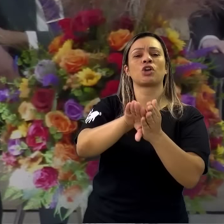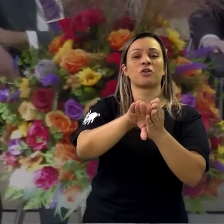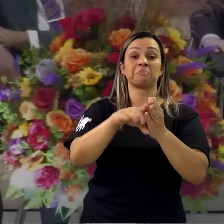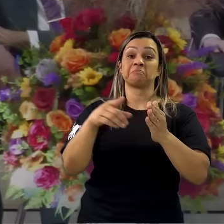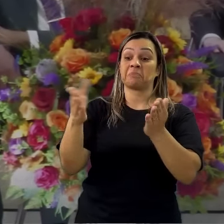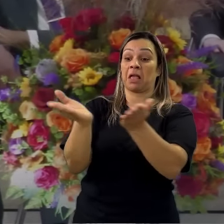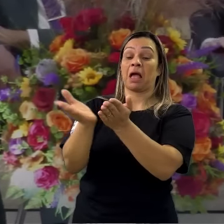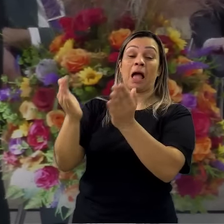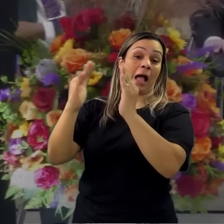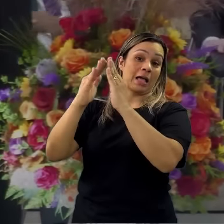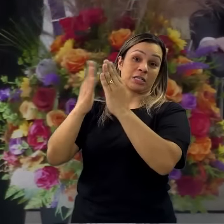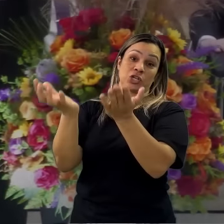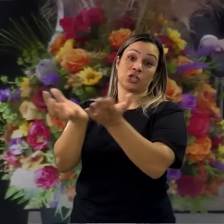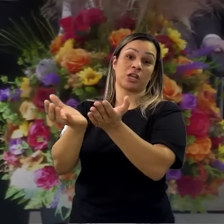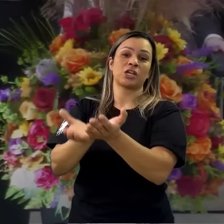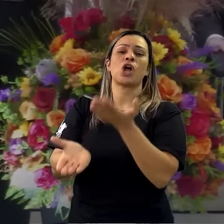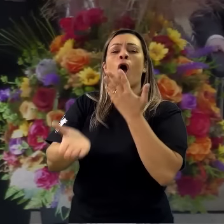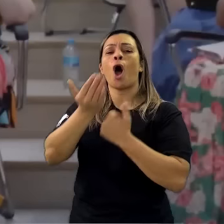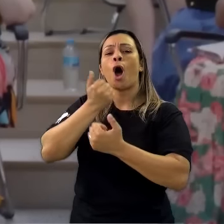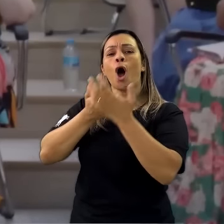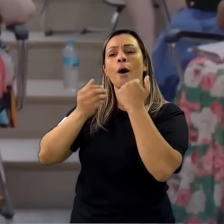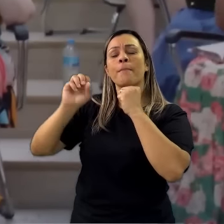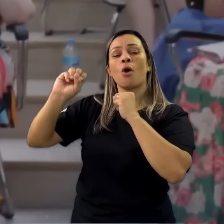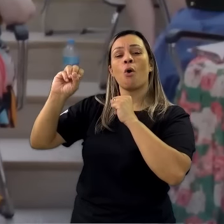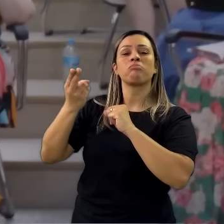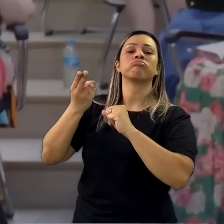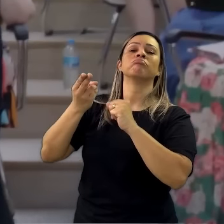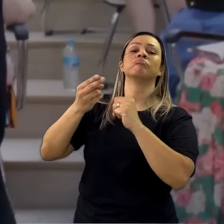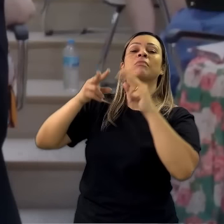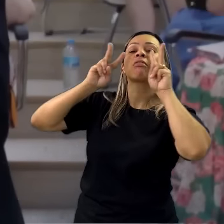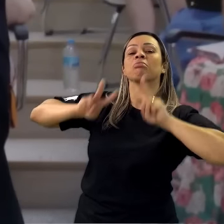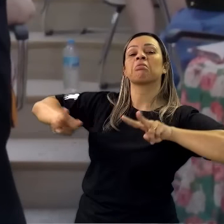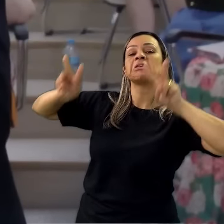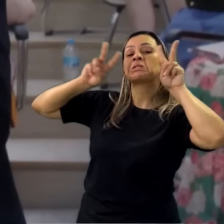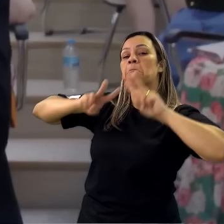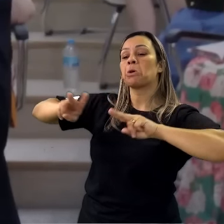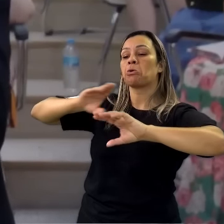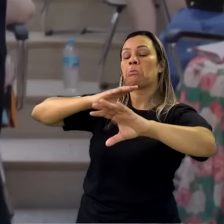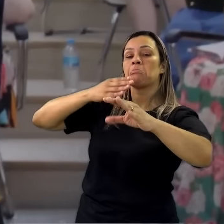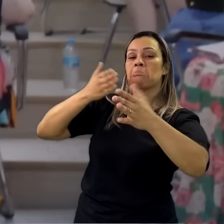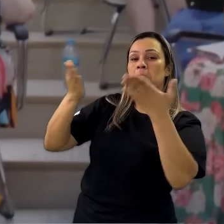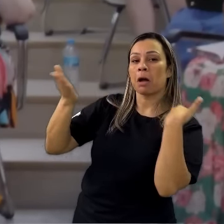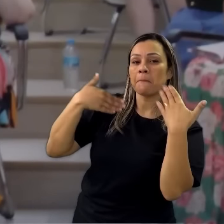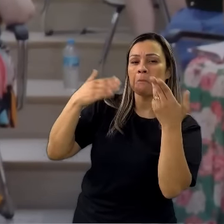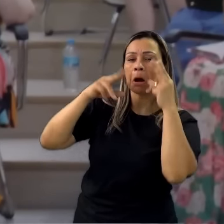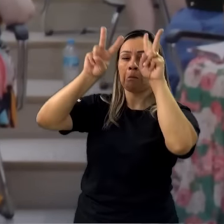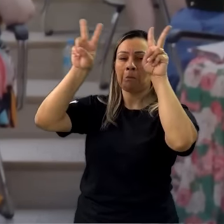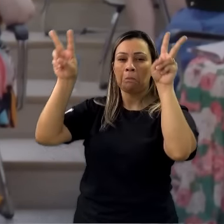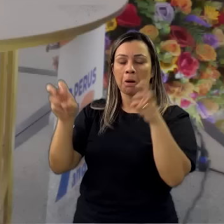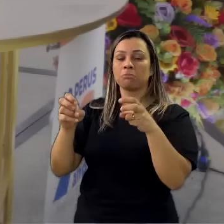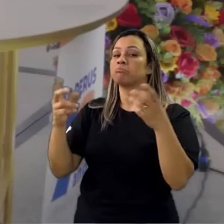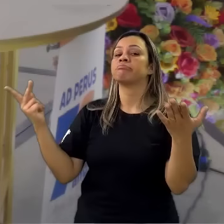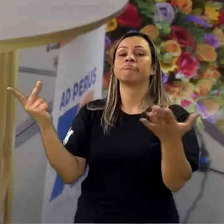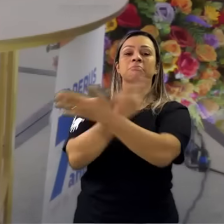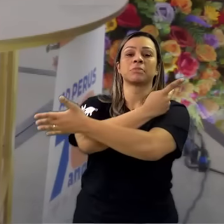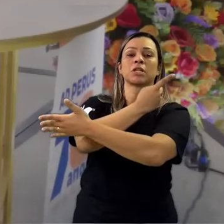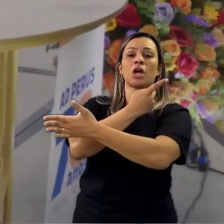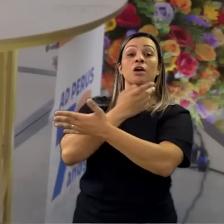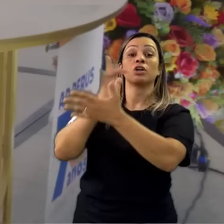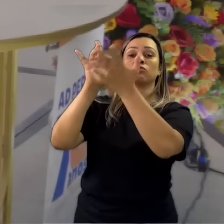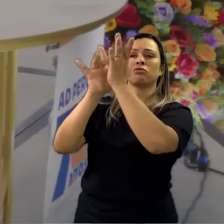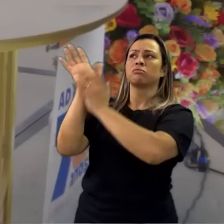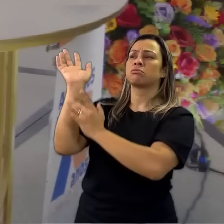Glória começamos a trocar testemunho porque o ímpio troca ideia mas o crente troca testemunho Jesus resolveu descer na sala começou a